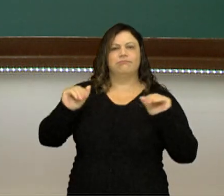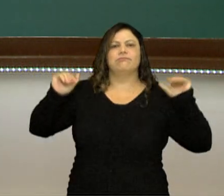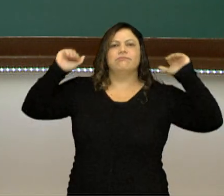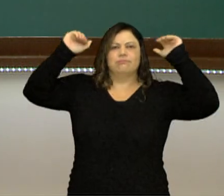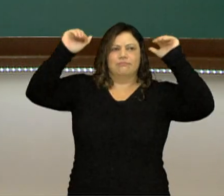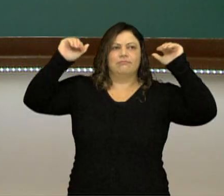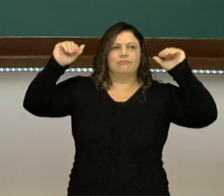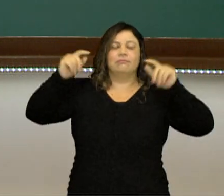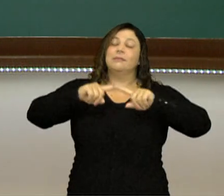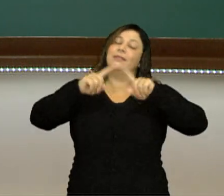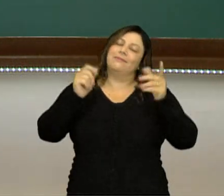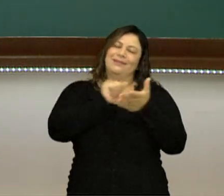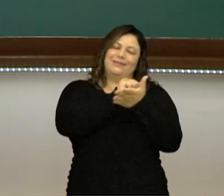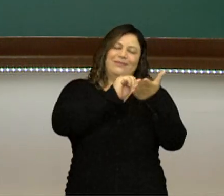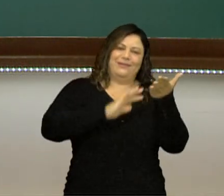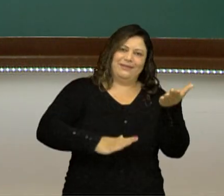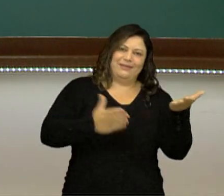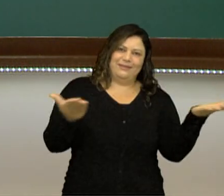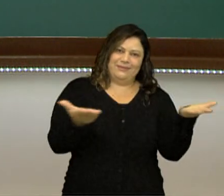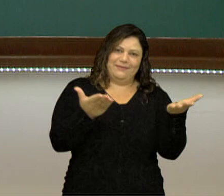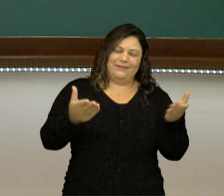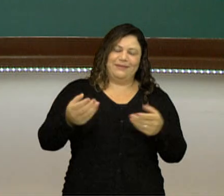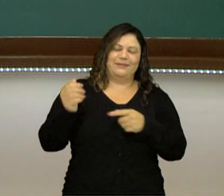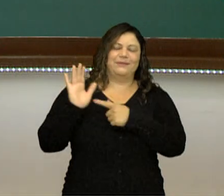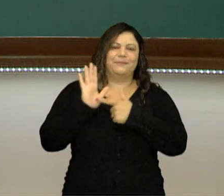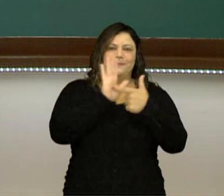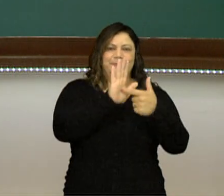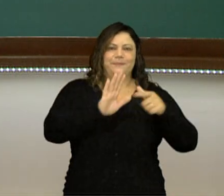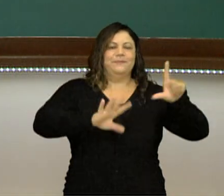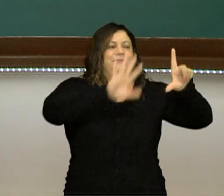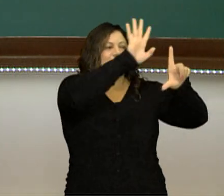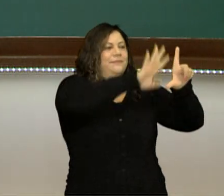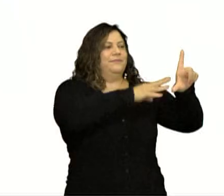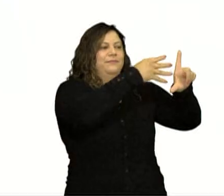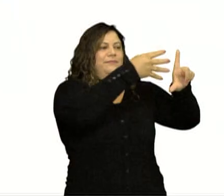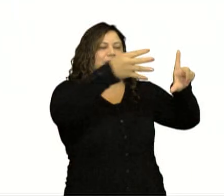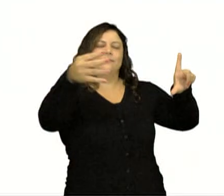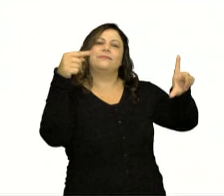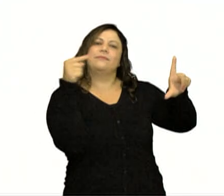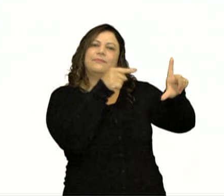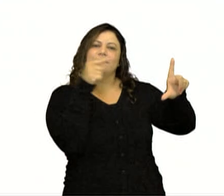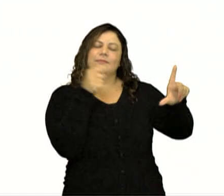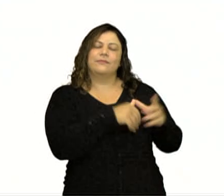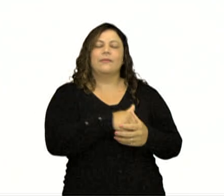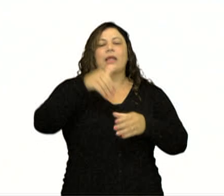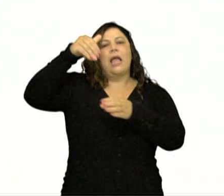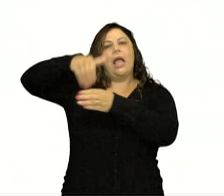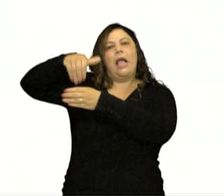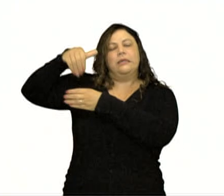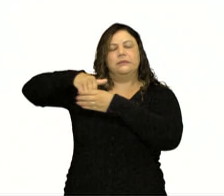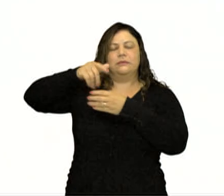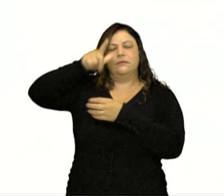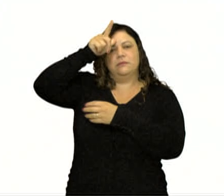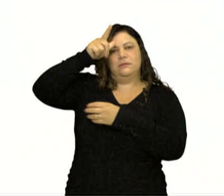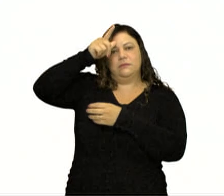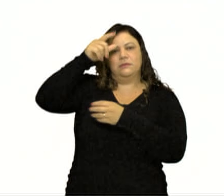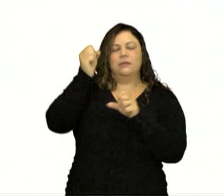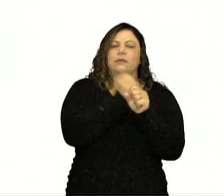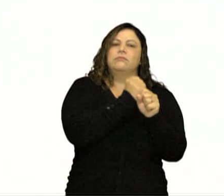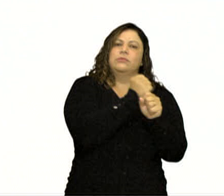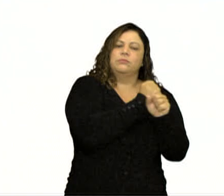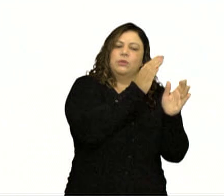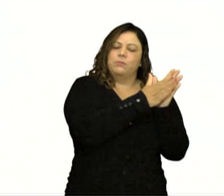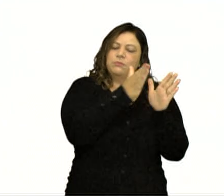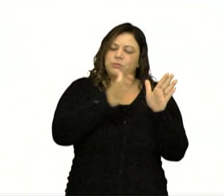Mas vamos aqui para uma atividadezinha. Eu trago para vocês uma tabela que mostra as eleições na Alemanha em vários anos, de